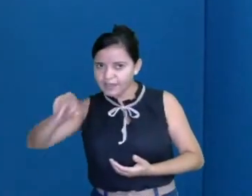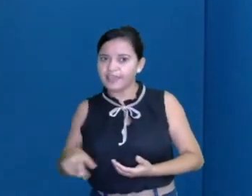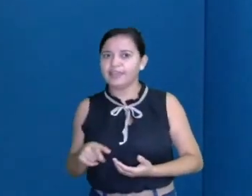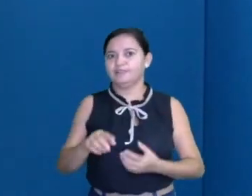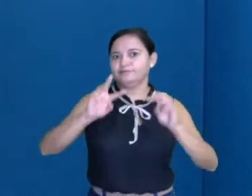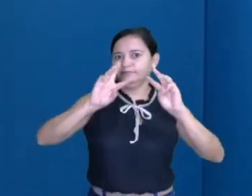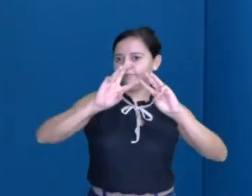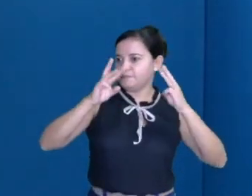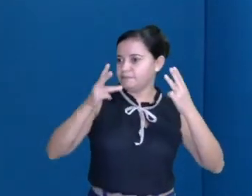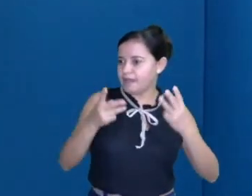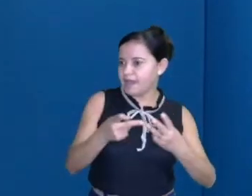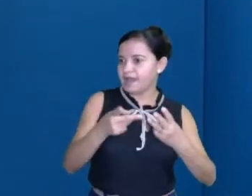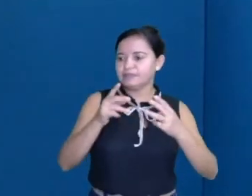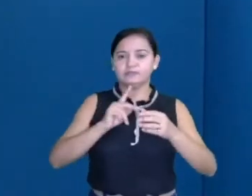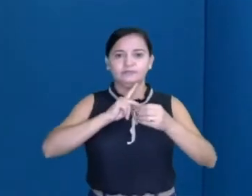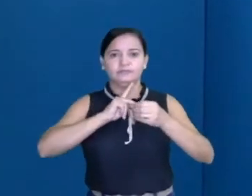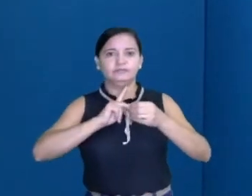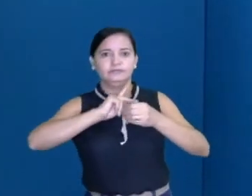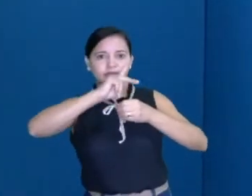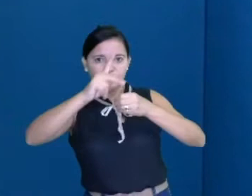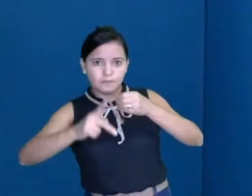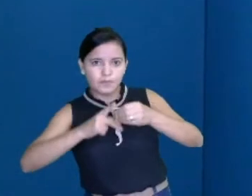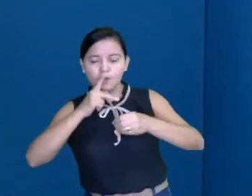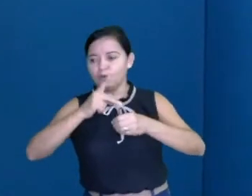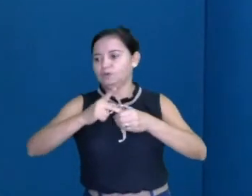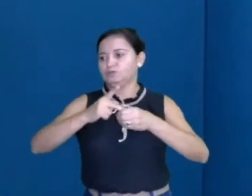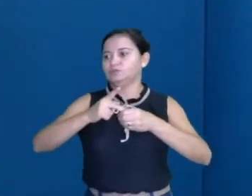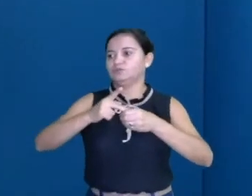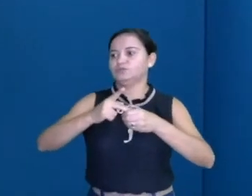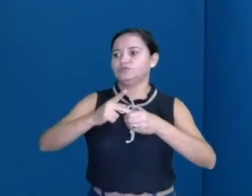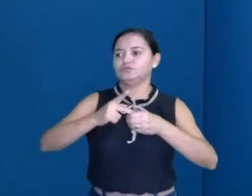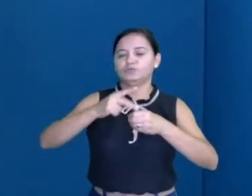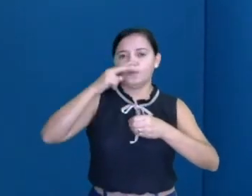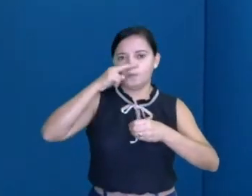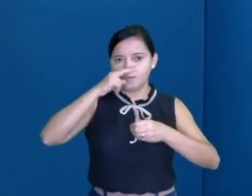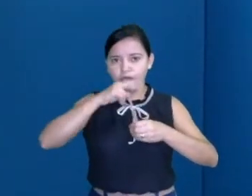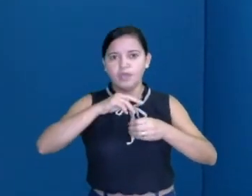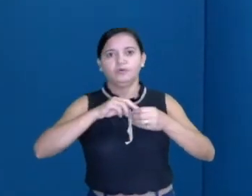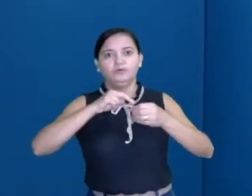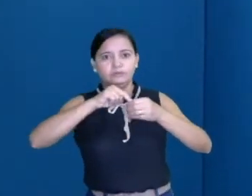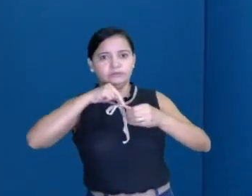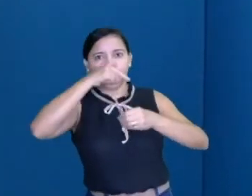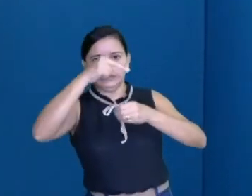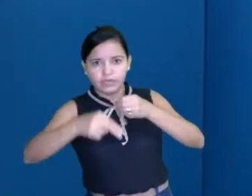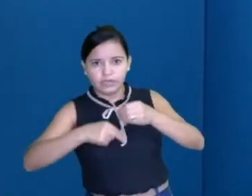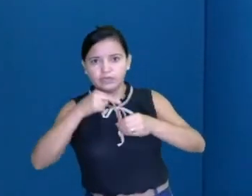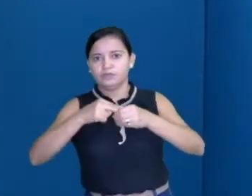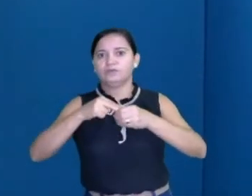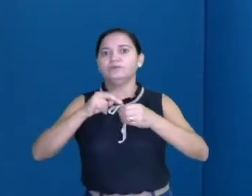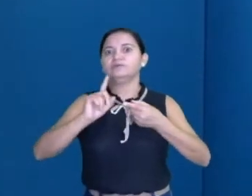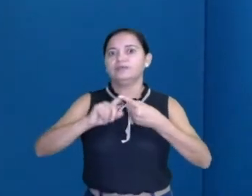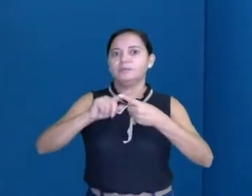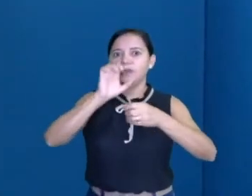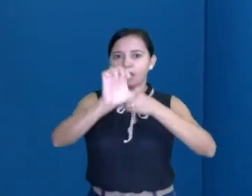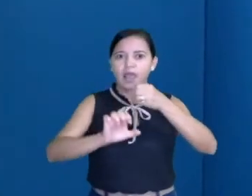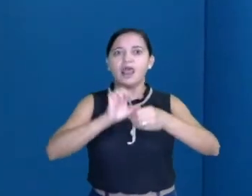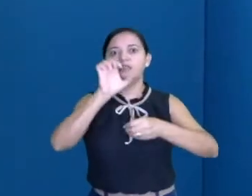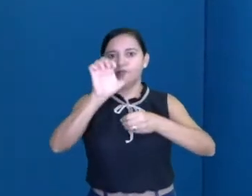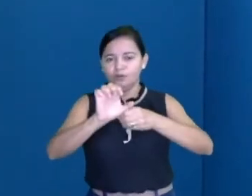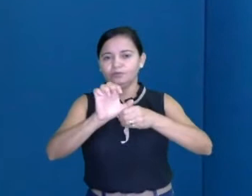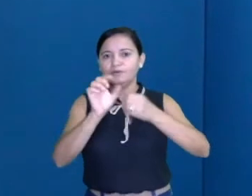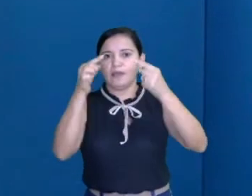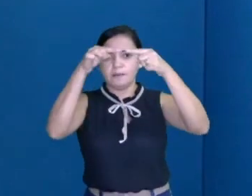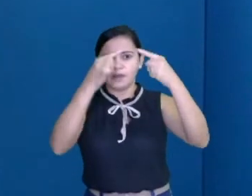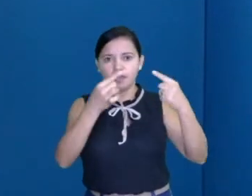massa, isótopos, mesmo número de prótons, isótonos, mesmo número de nêutrons, e isoeletrônicos, mesmo número de elétrons.